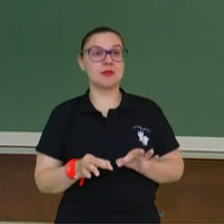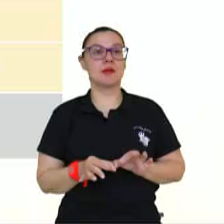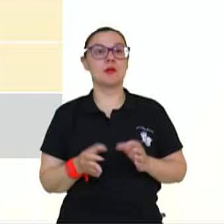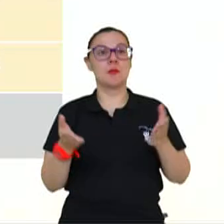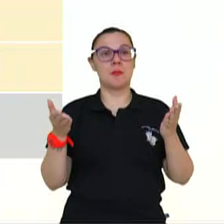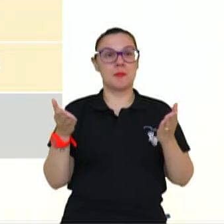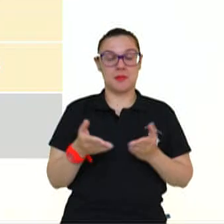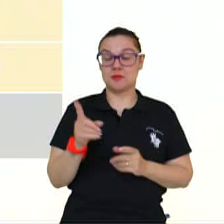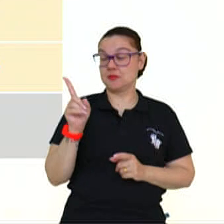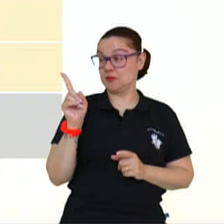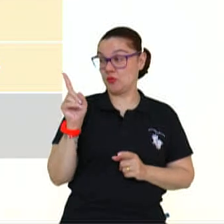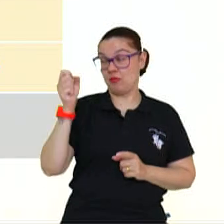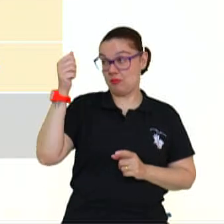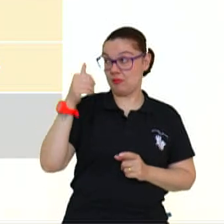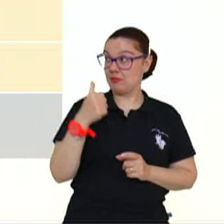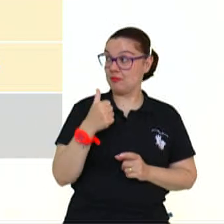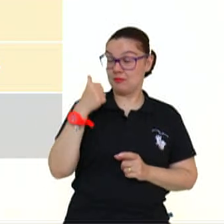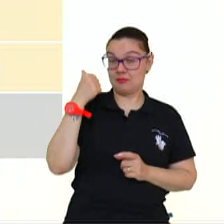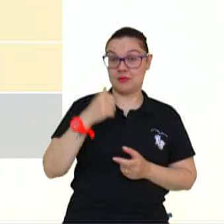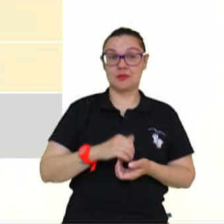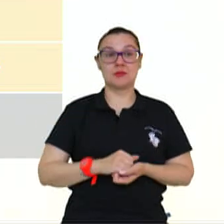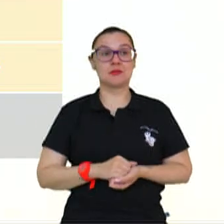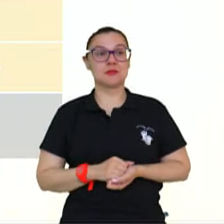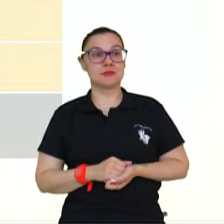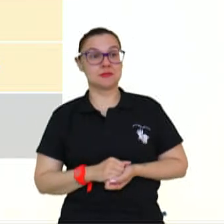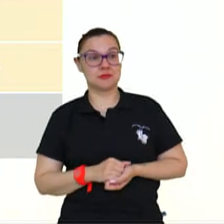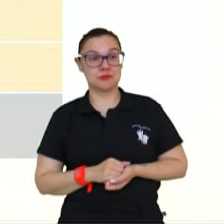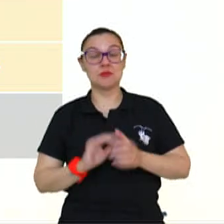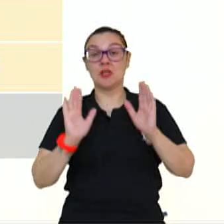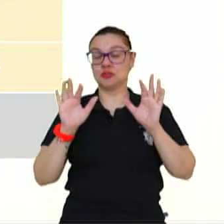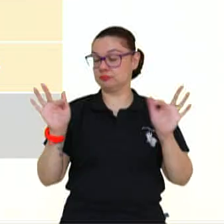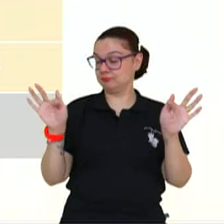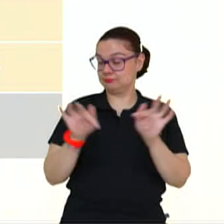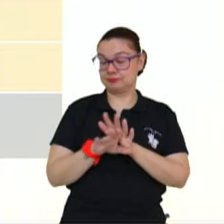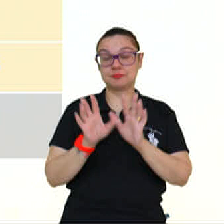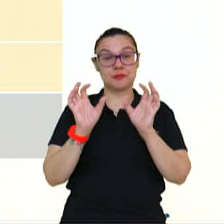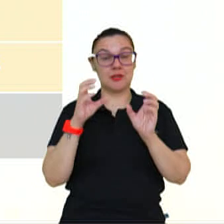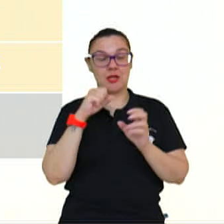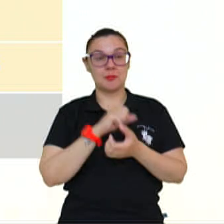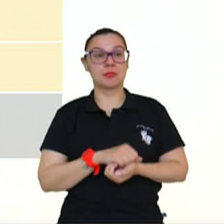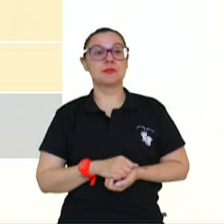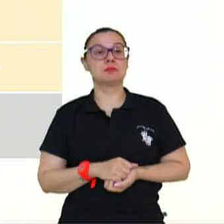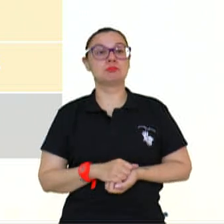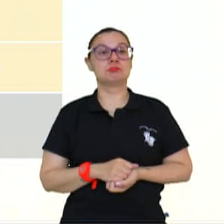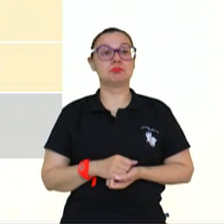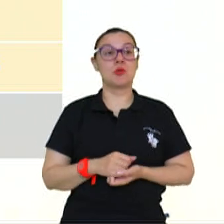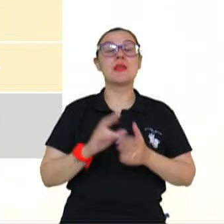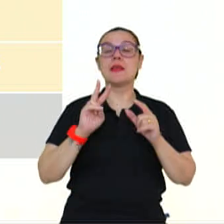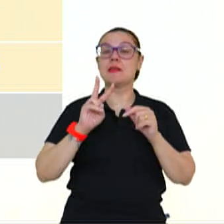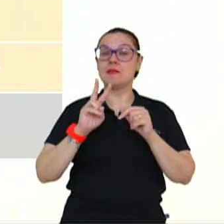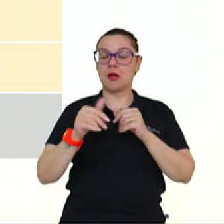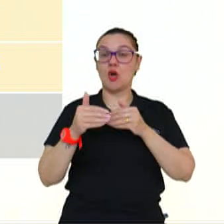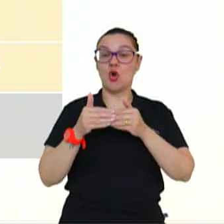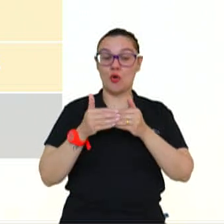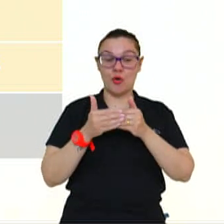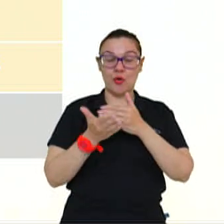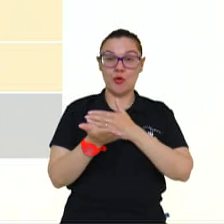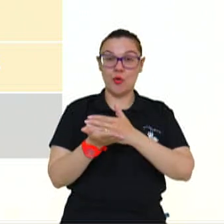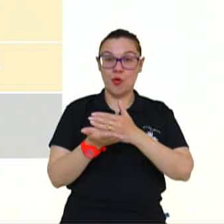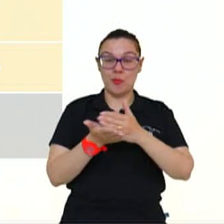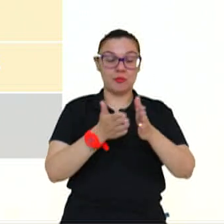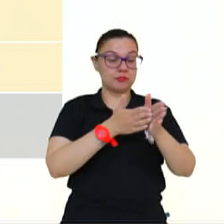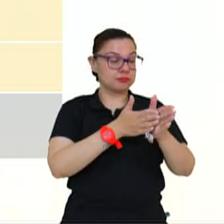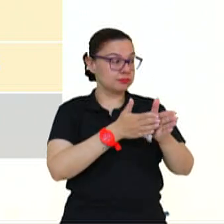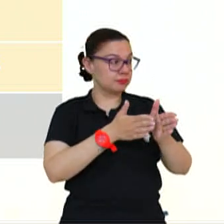o presente do indicativo, temos o pretérito perfeito, aquele que já se encerrou rapidamente. Temos o imperfeito, aquela ação que começou no passado e se